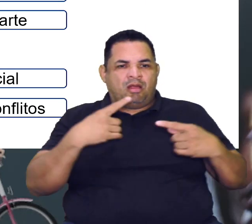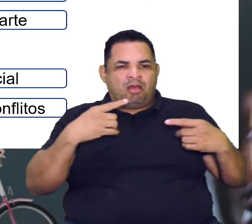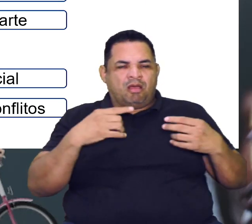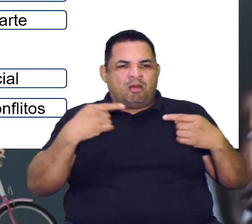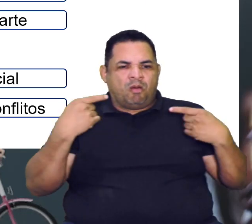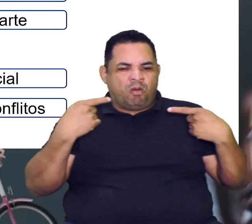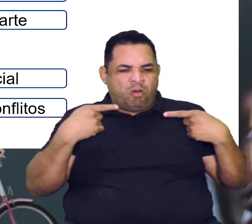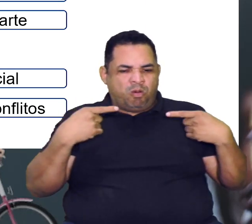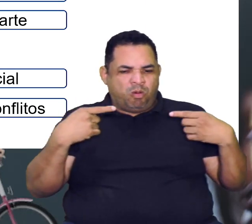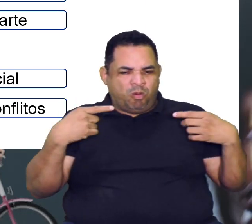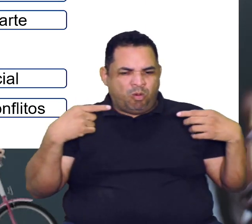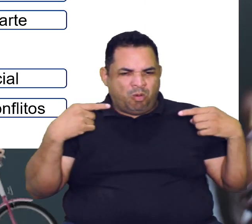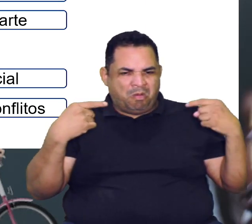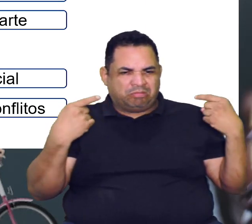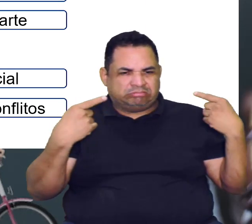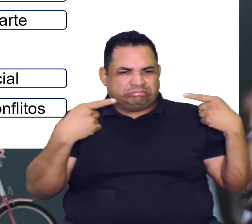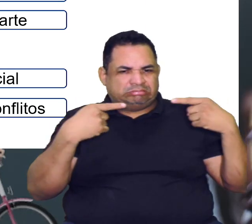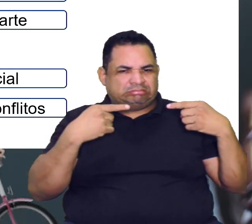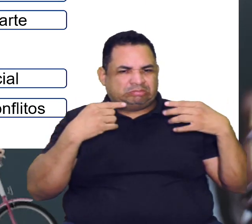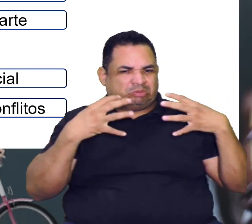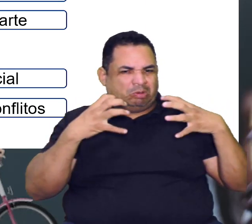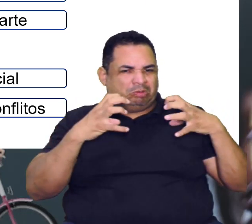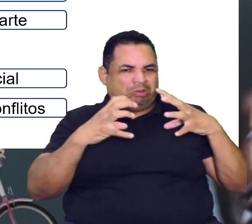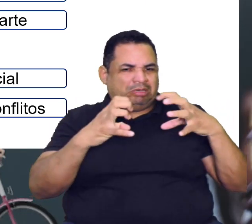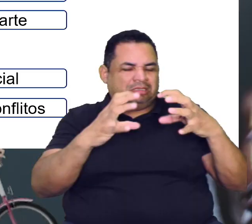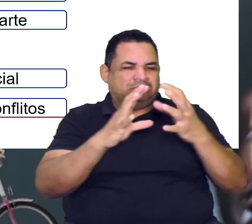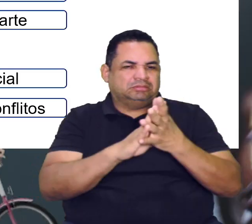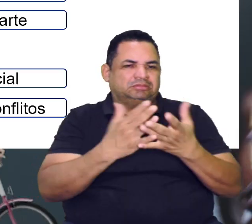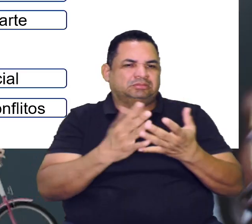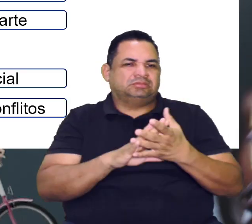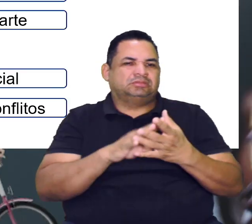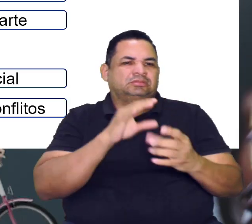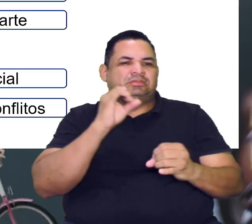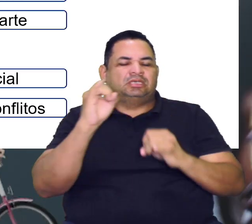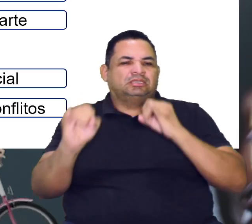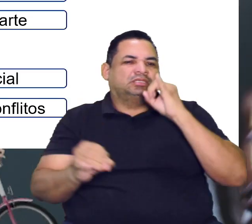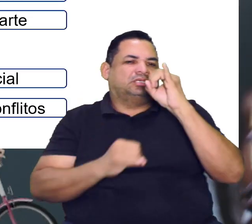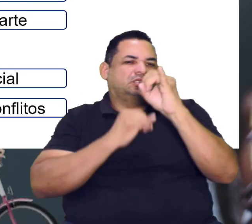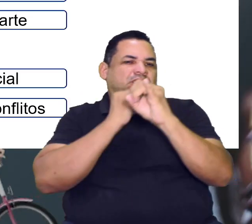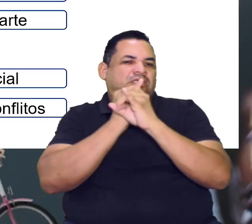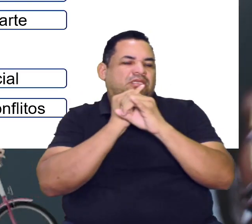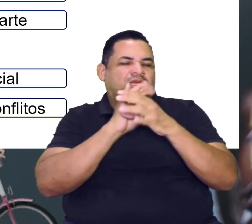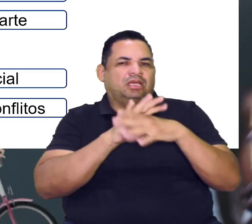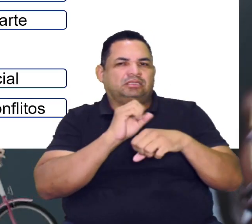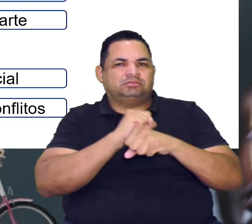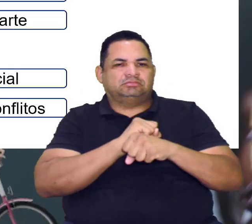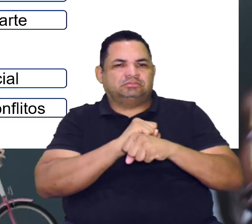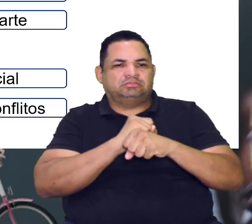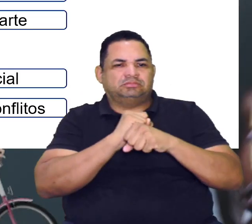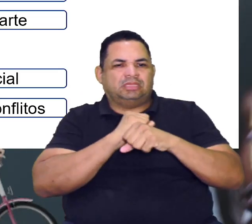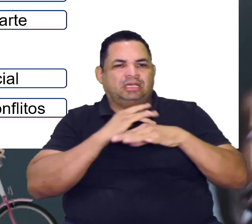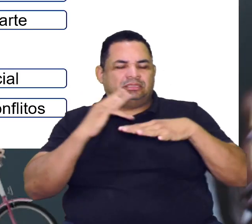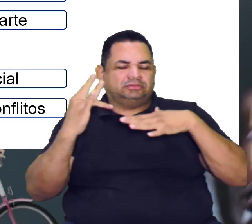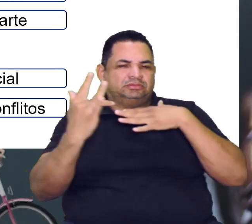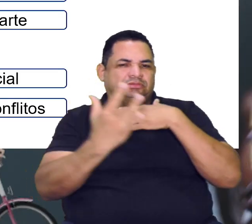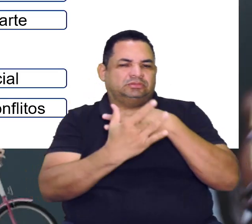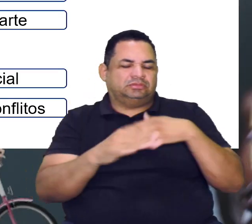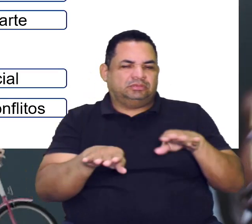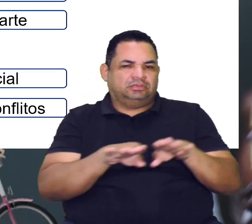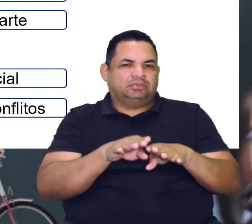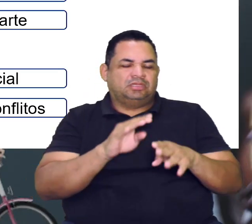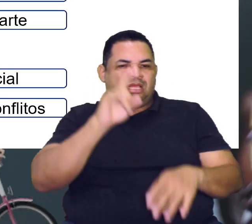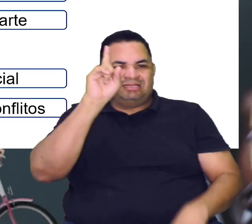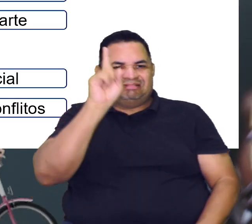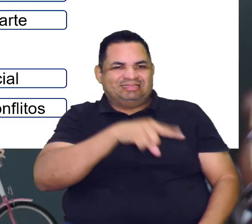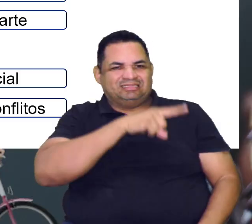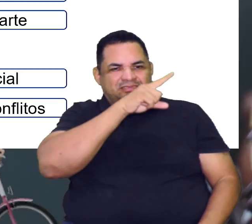conflitos também gerados nas redes sociais. Hoje em dia a gente fala muito em cancelar fulano, né? Isso causa um estresse muito grande. Eu acho que a